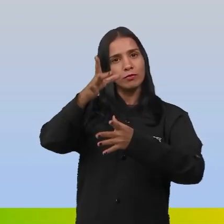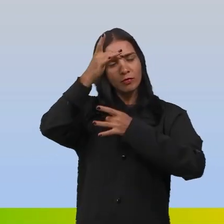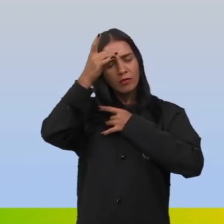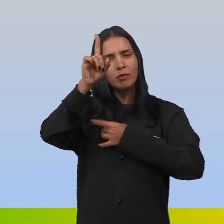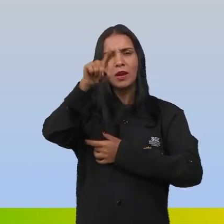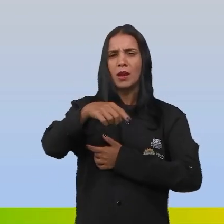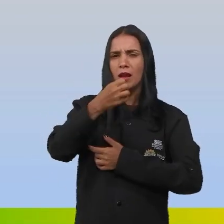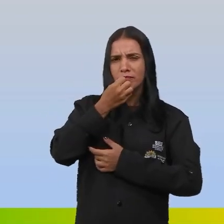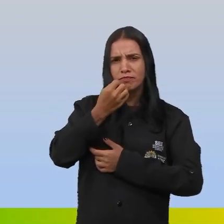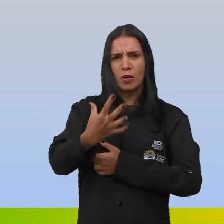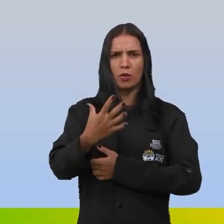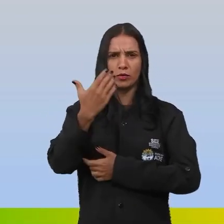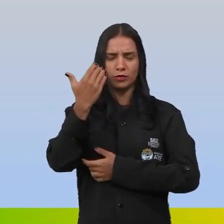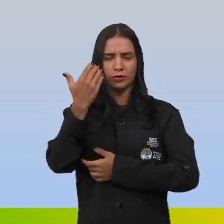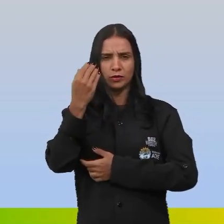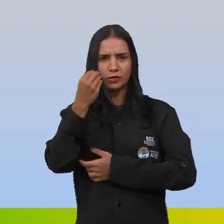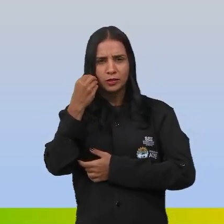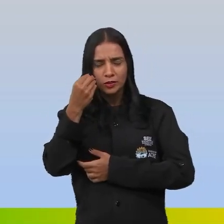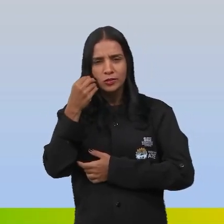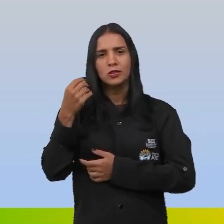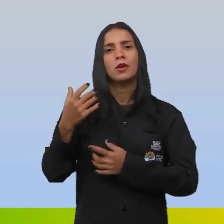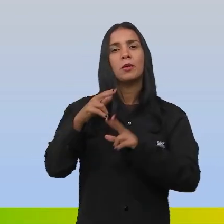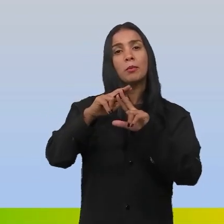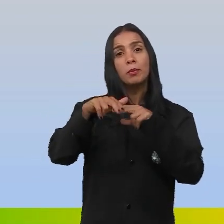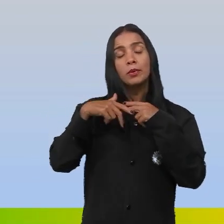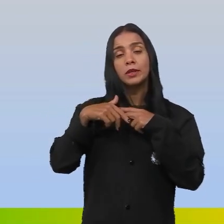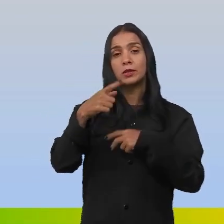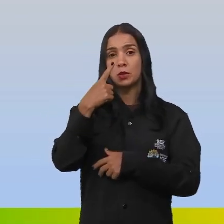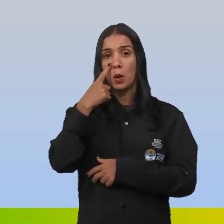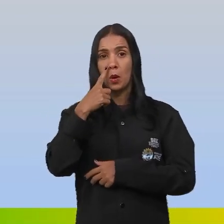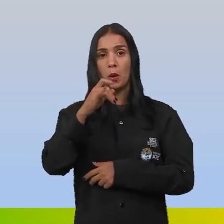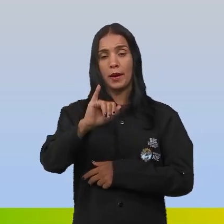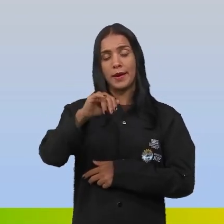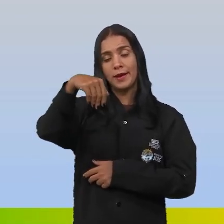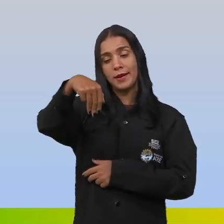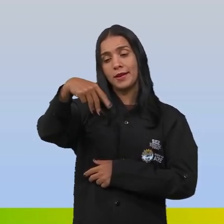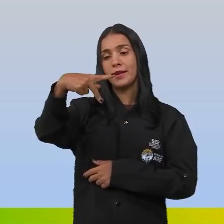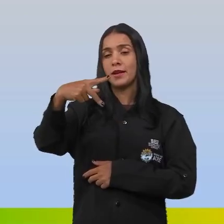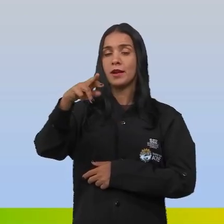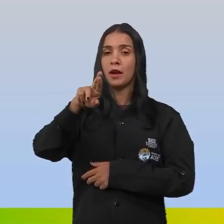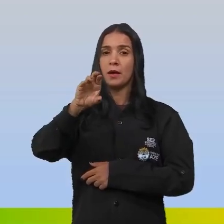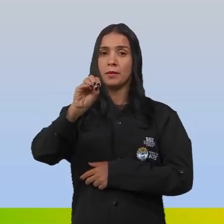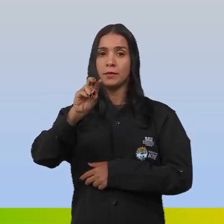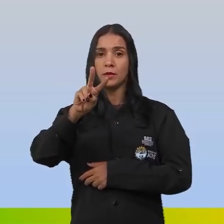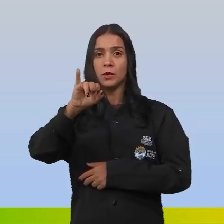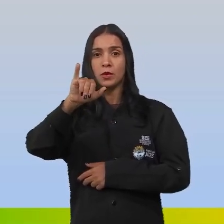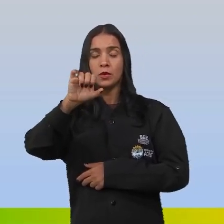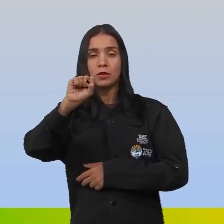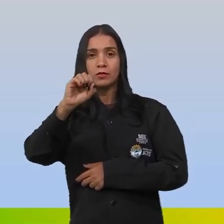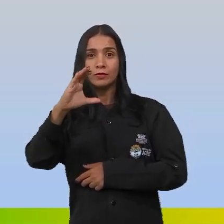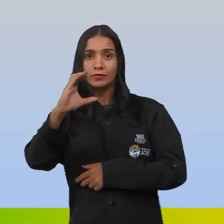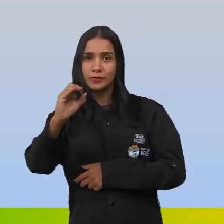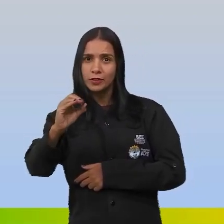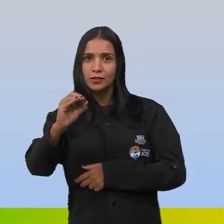atores. Como eu falei para vocês antes, que nesse caso aqui, tudo era feito de caso pensado, mas há um momento em